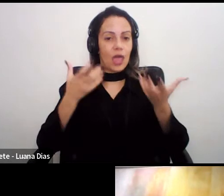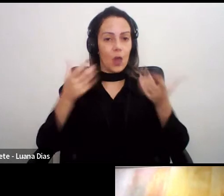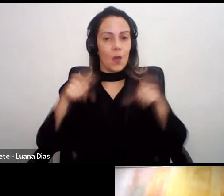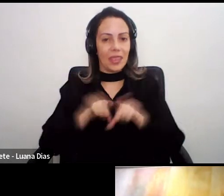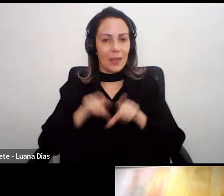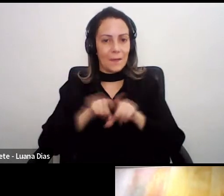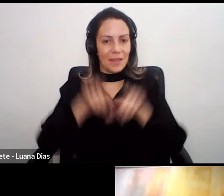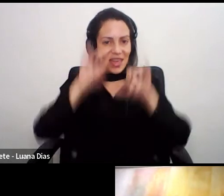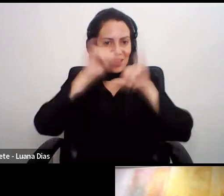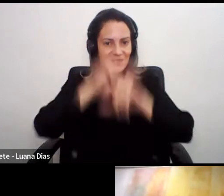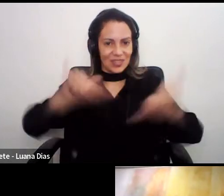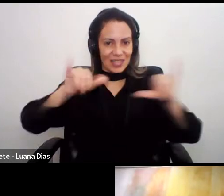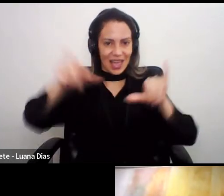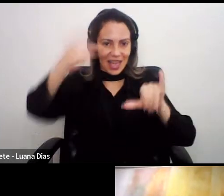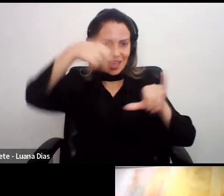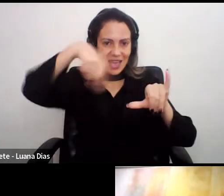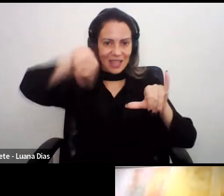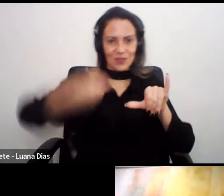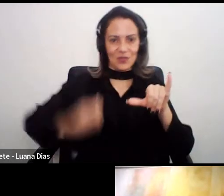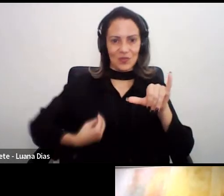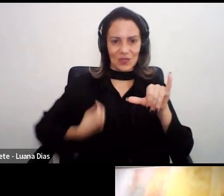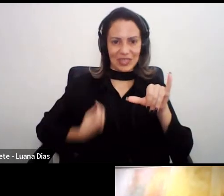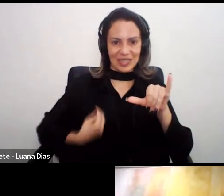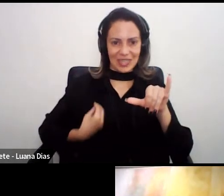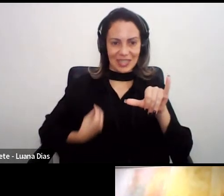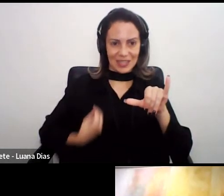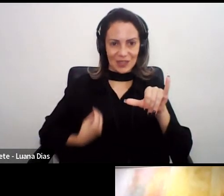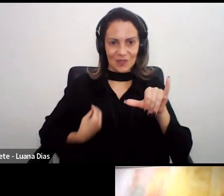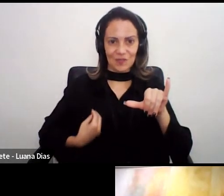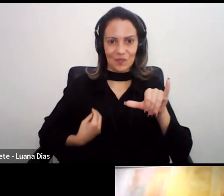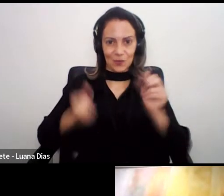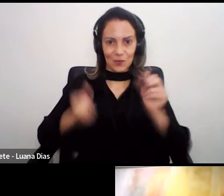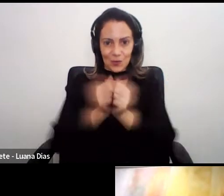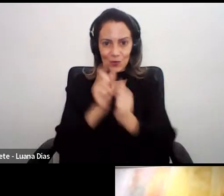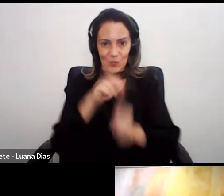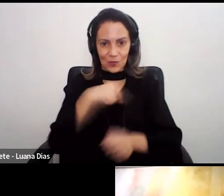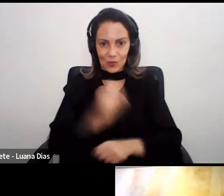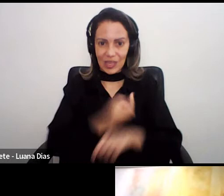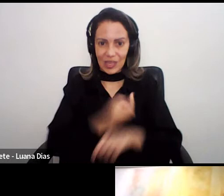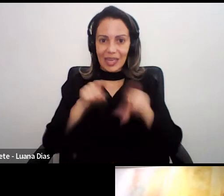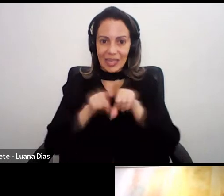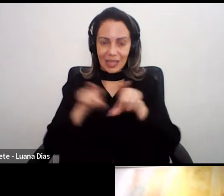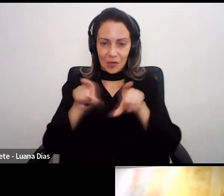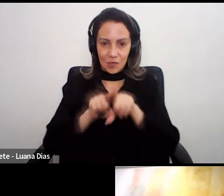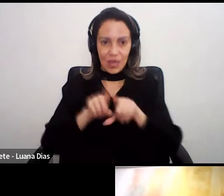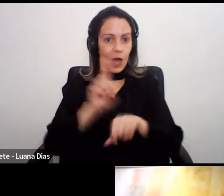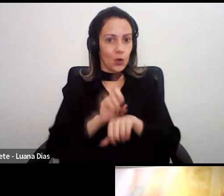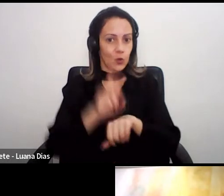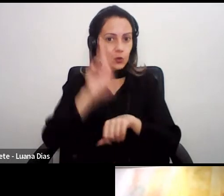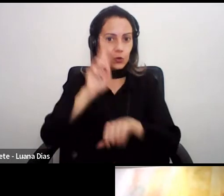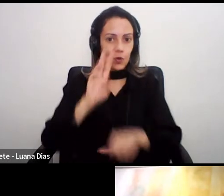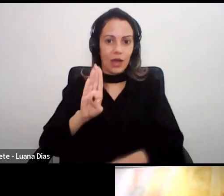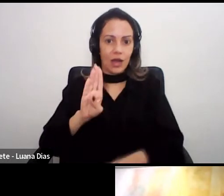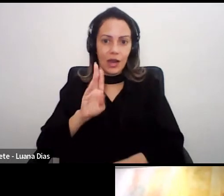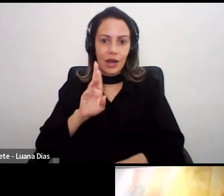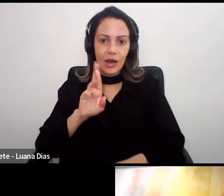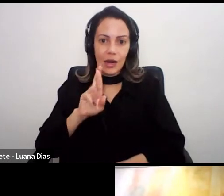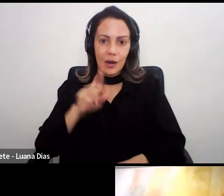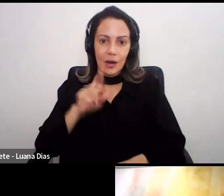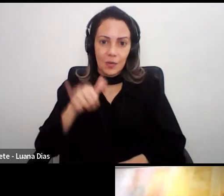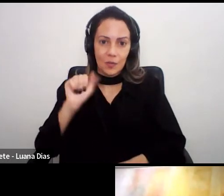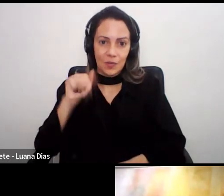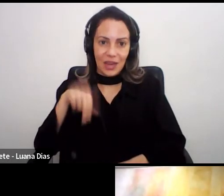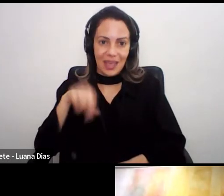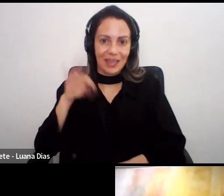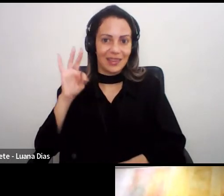e todas que estão conosco e ao professor Brian Garth, também ao Dr. Brian Garth, que está conosco